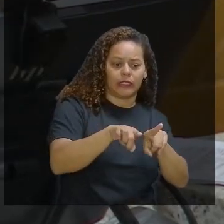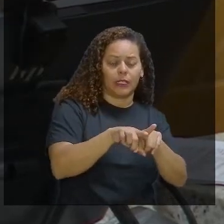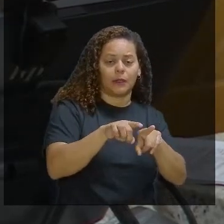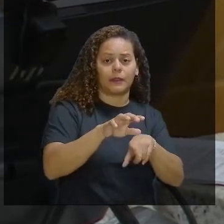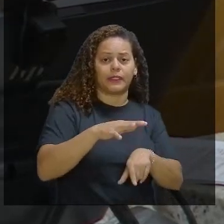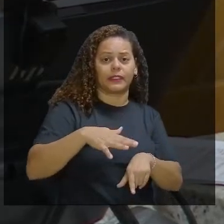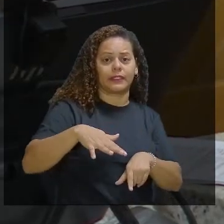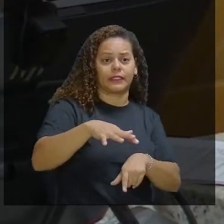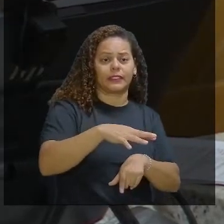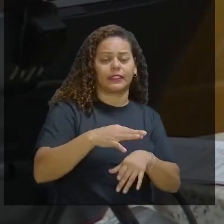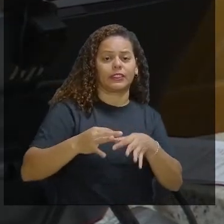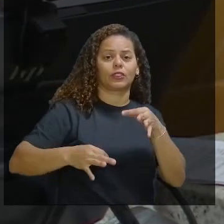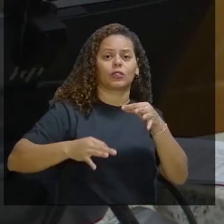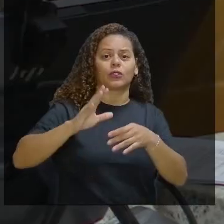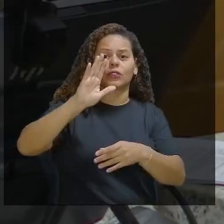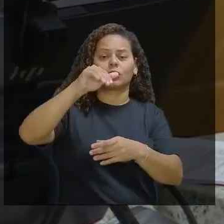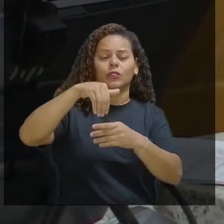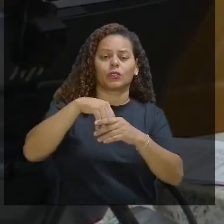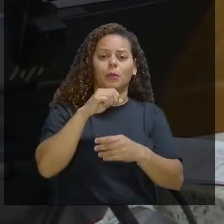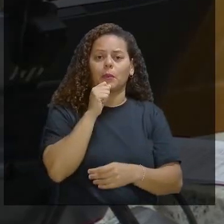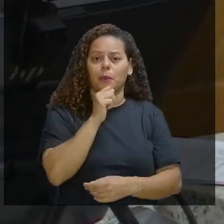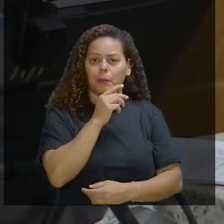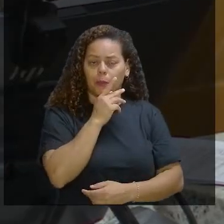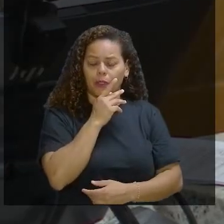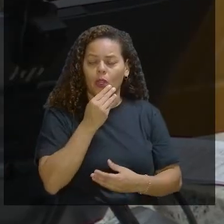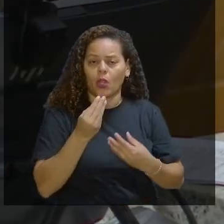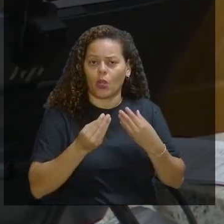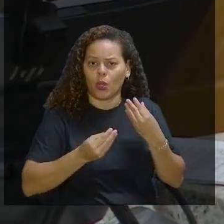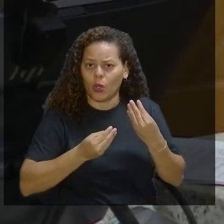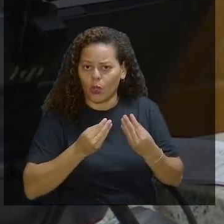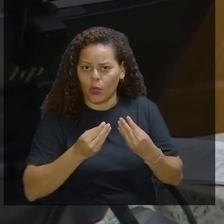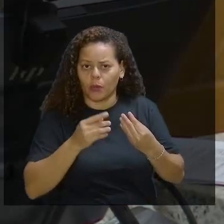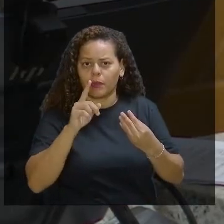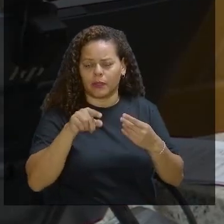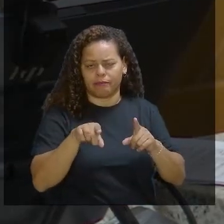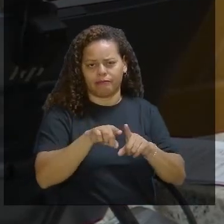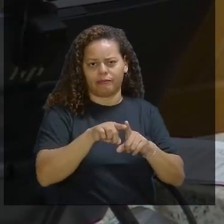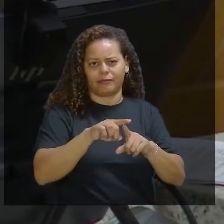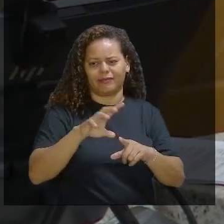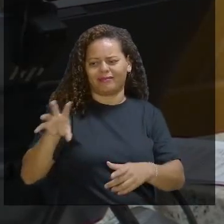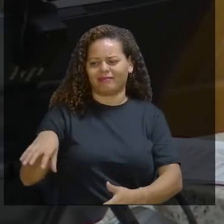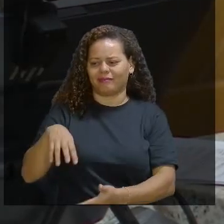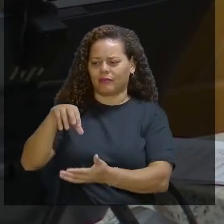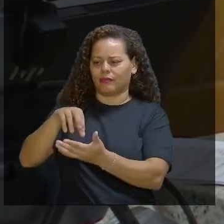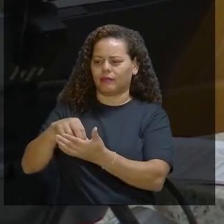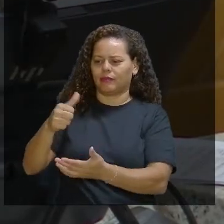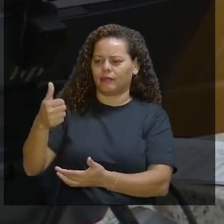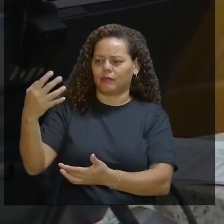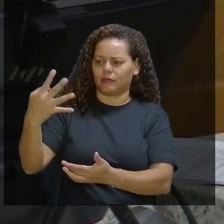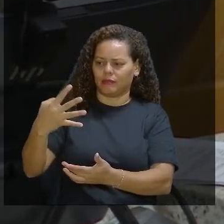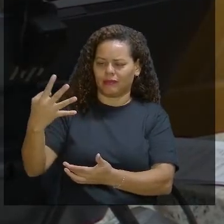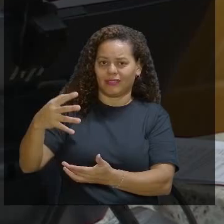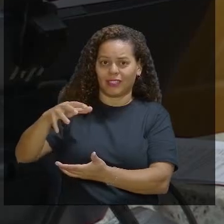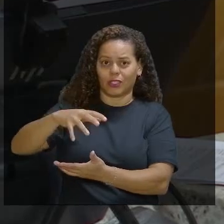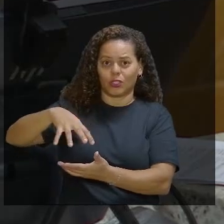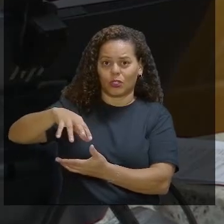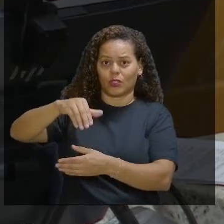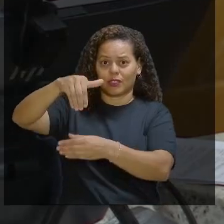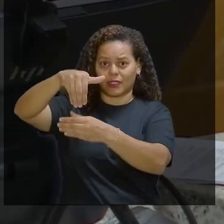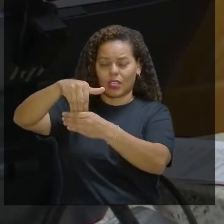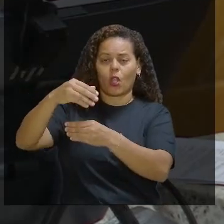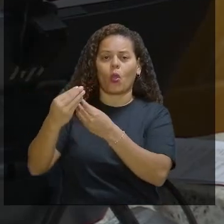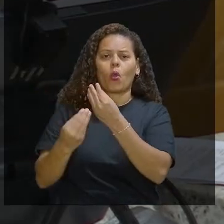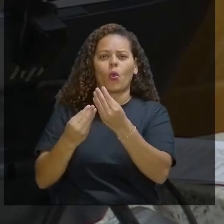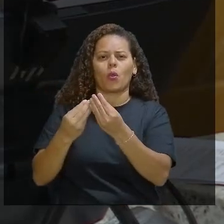âmbito da Justiça Eleitoral do Amapá, em razão da instalação da 14ª Zona Eleitoral, determinei a remessa